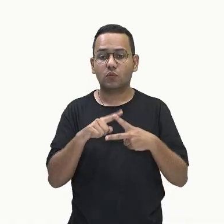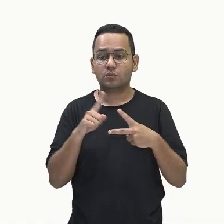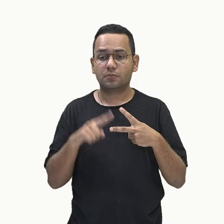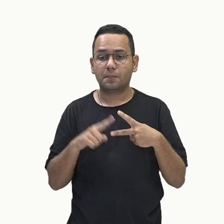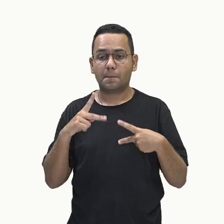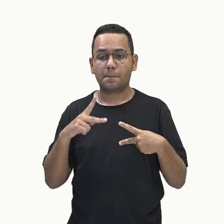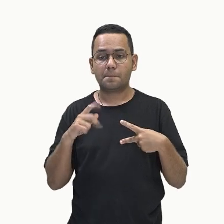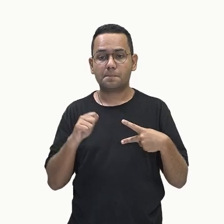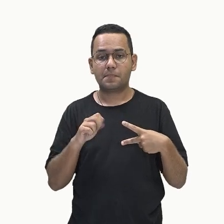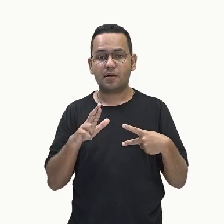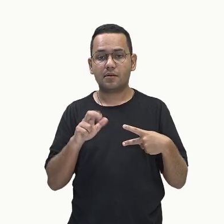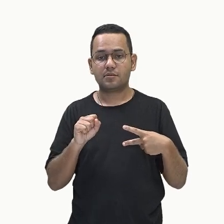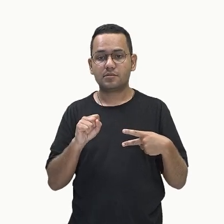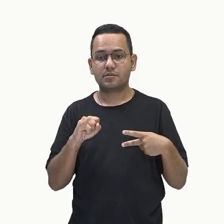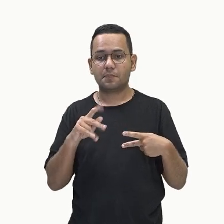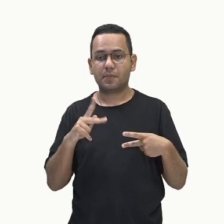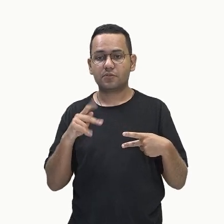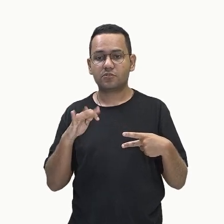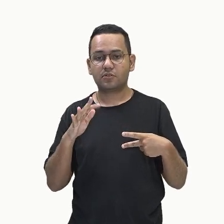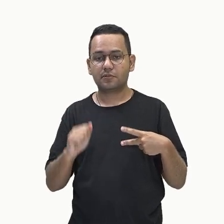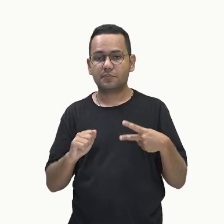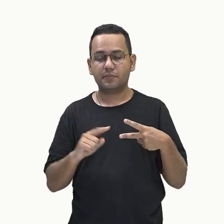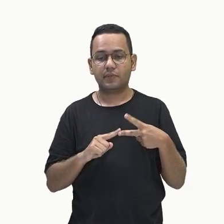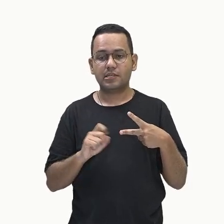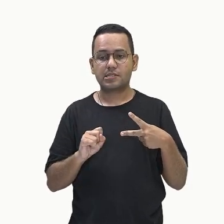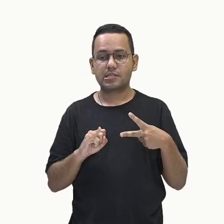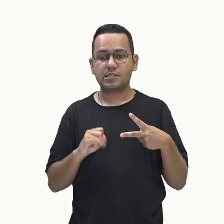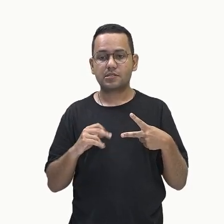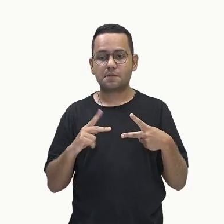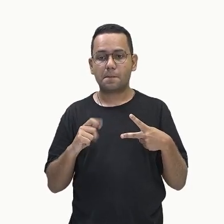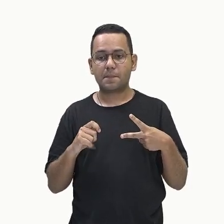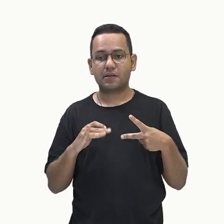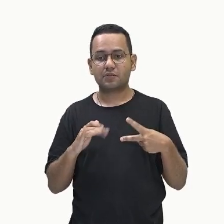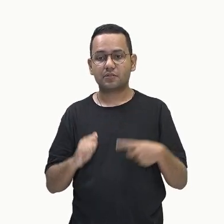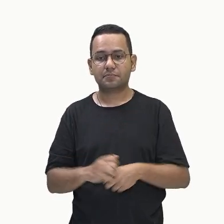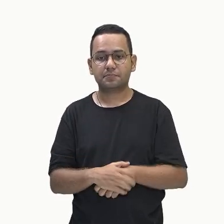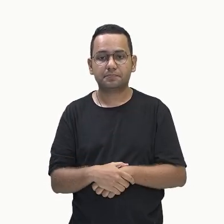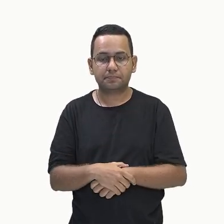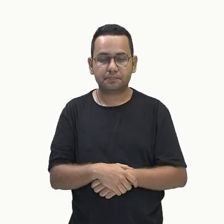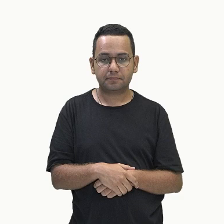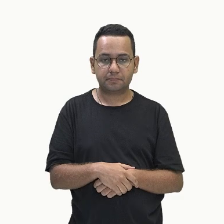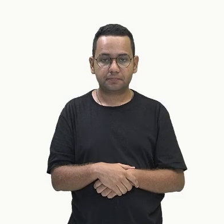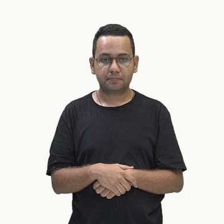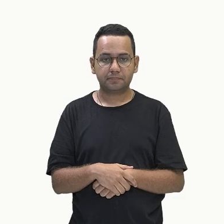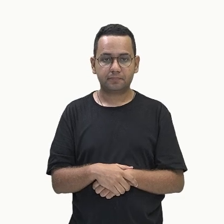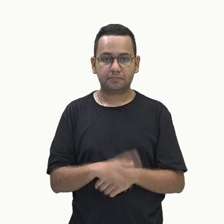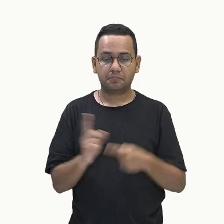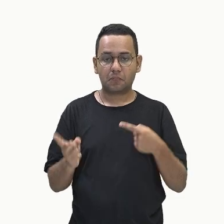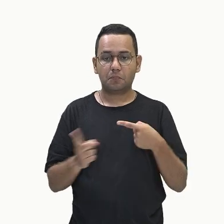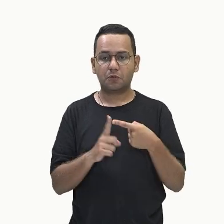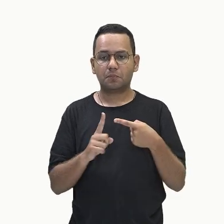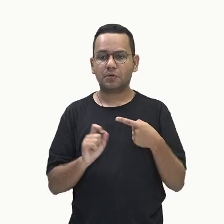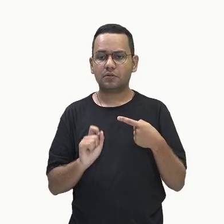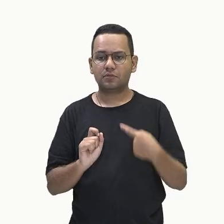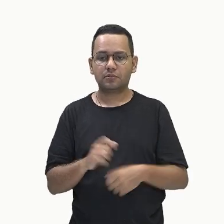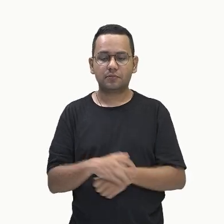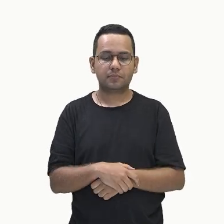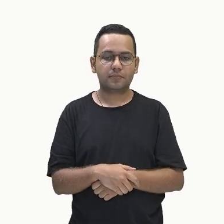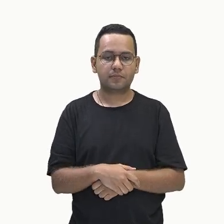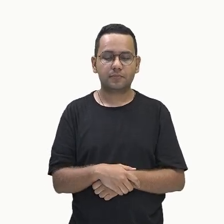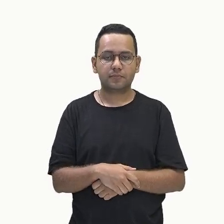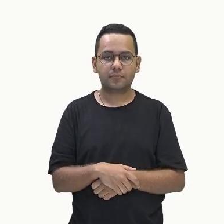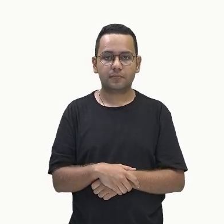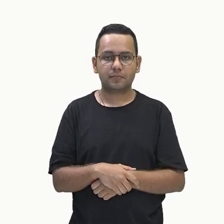divisões, a parasimpática e a simpática. A parasimpática, ela